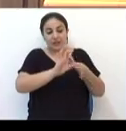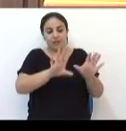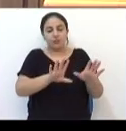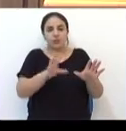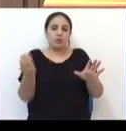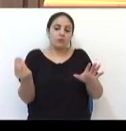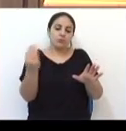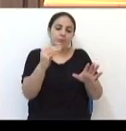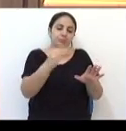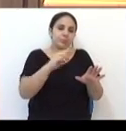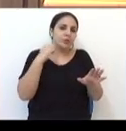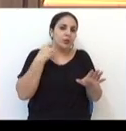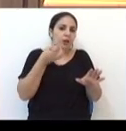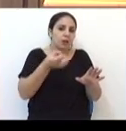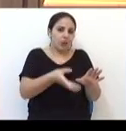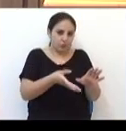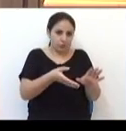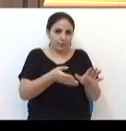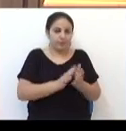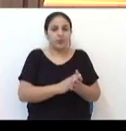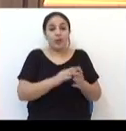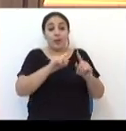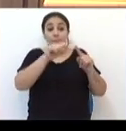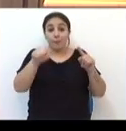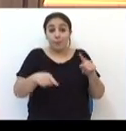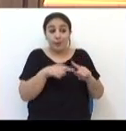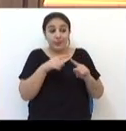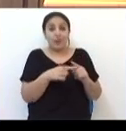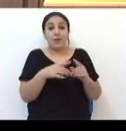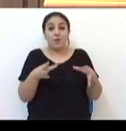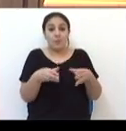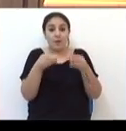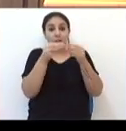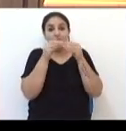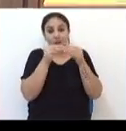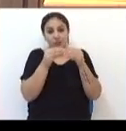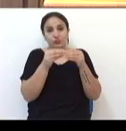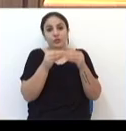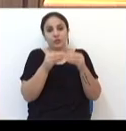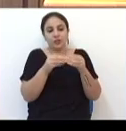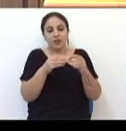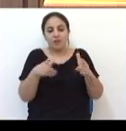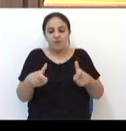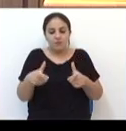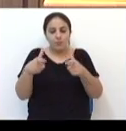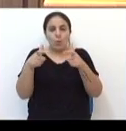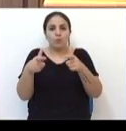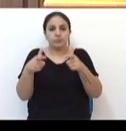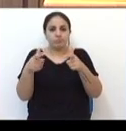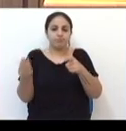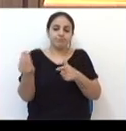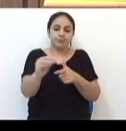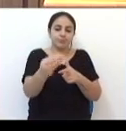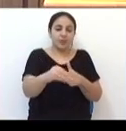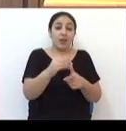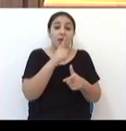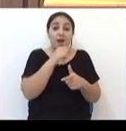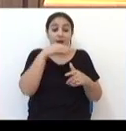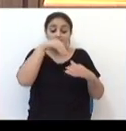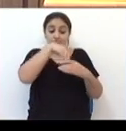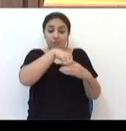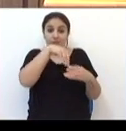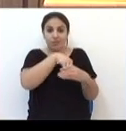acabam jogando os lixos. Esses lixos que são pneus, garrafas PETs, vasos, acabam tendo água, essa água